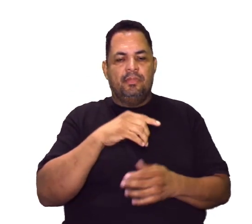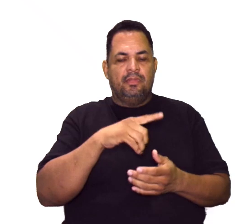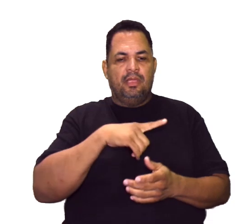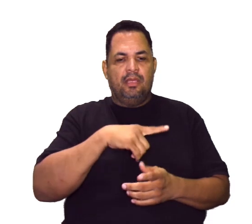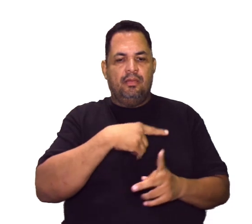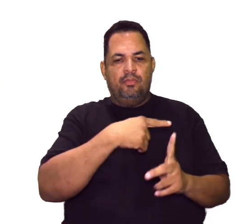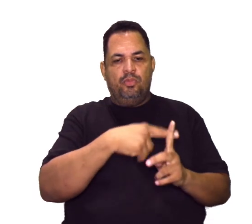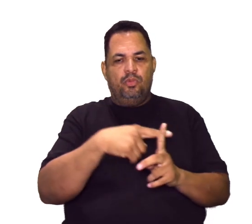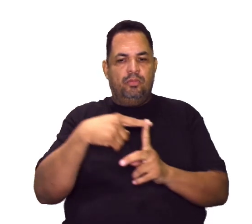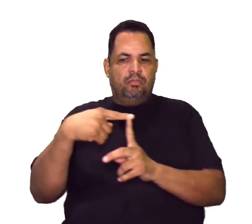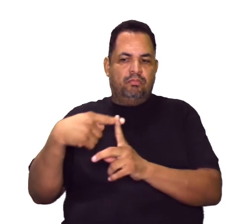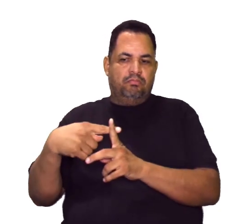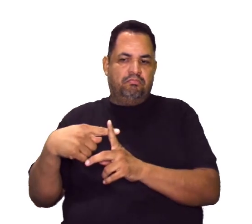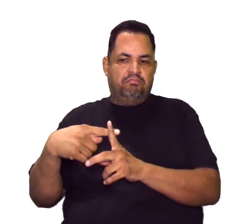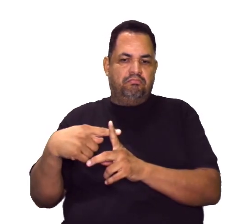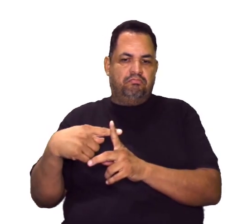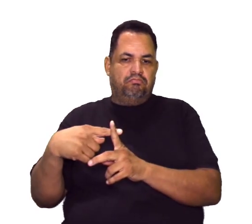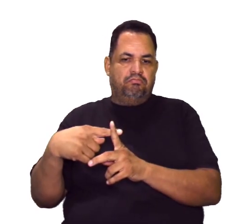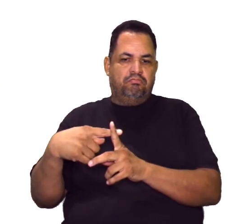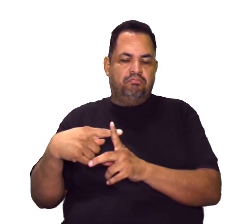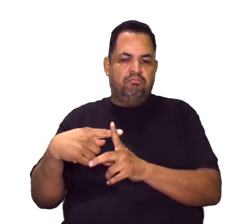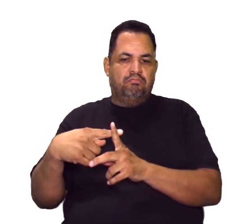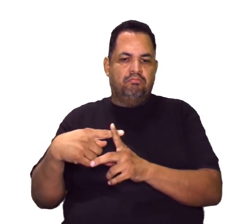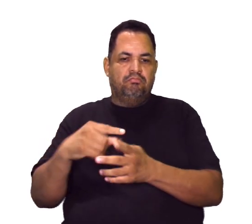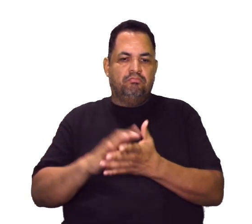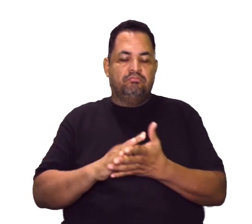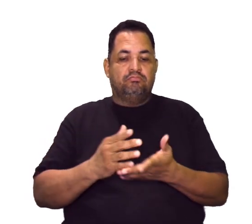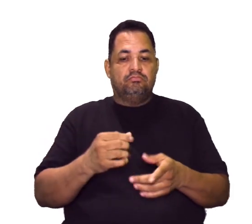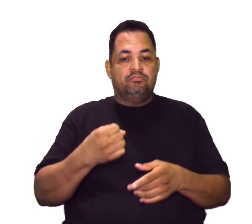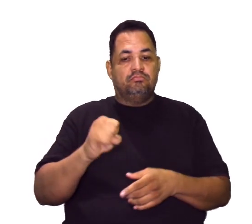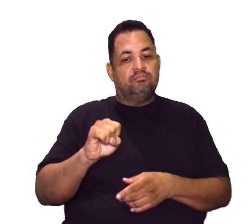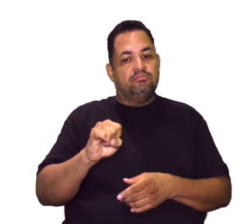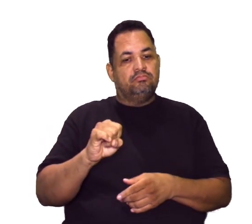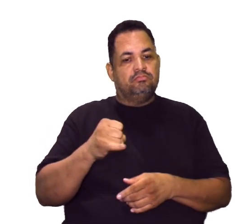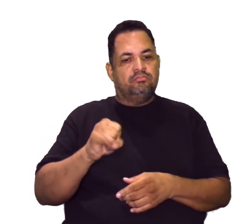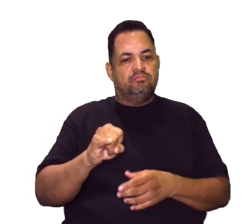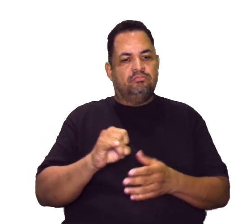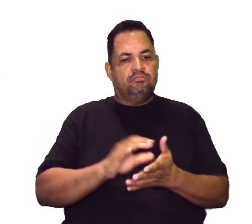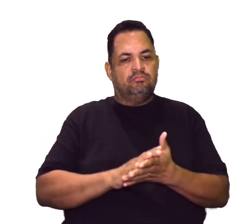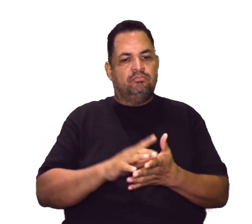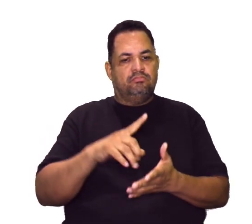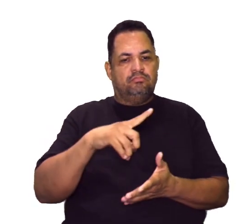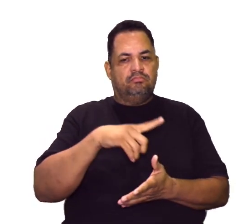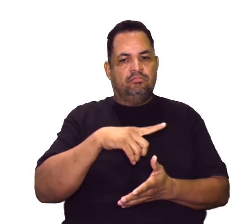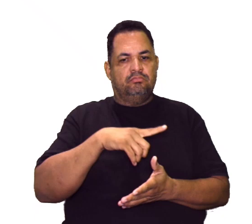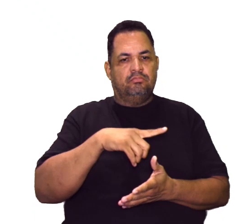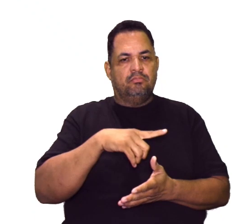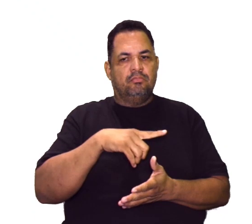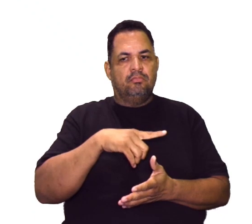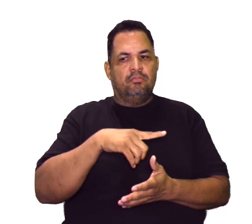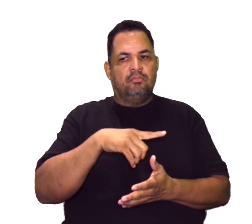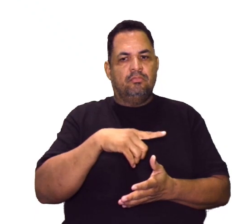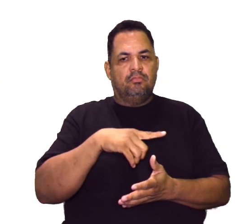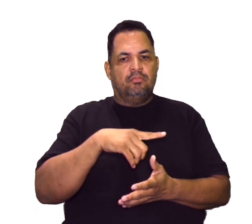iguais, são apolar. Se diferentes, polares por causa de quê? Da